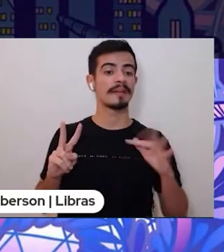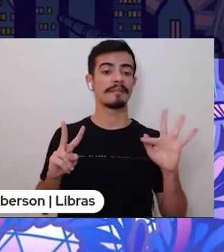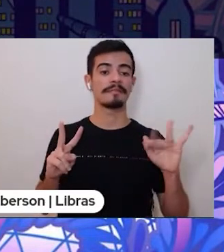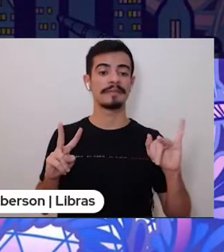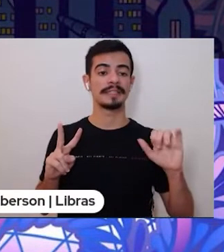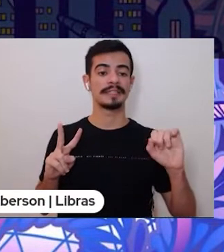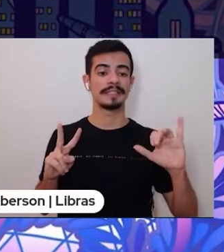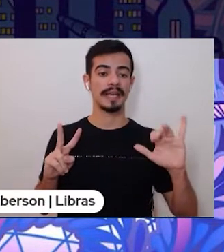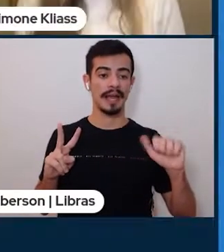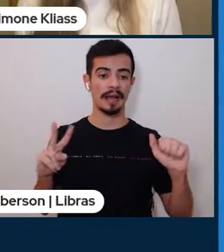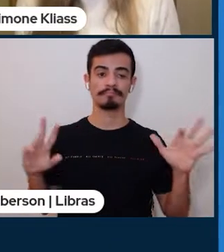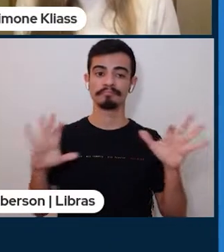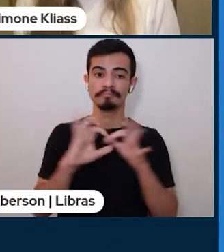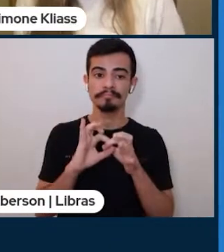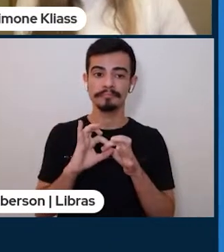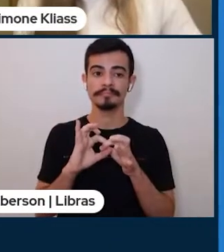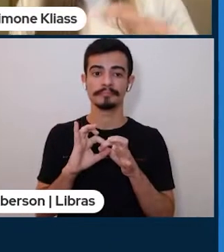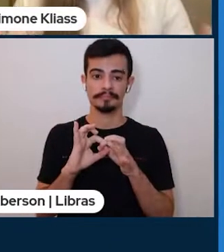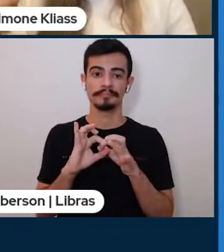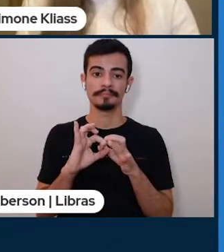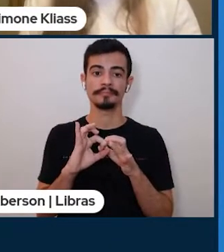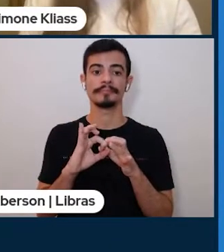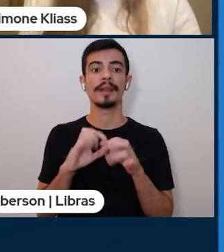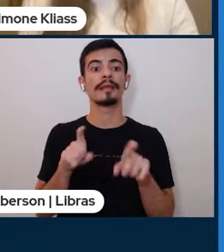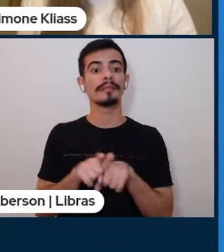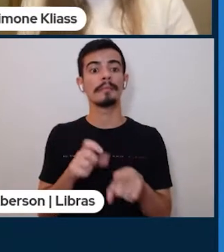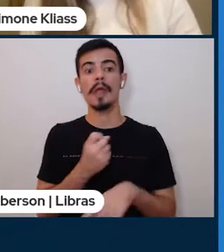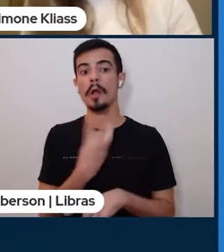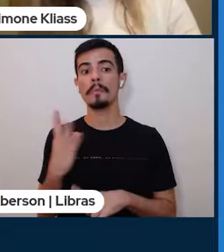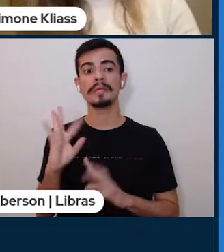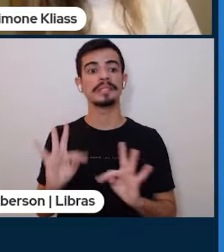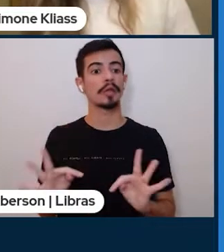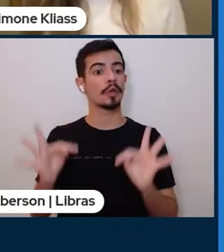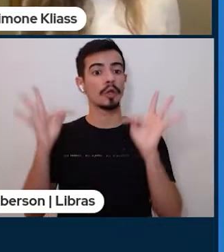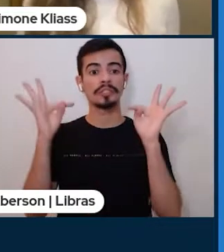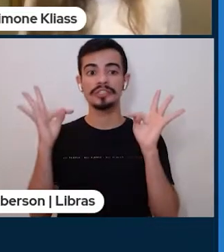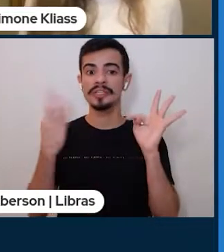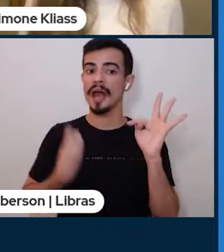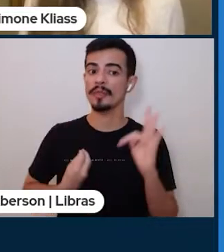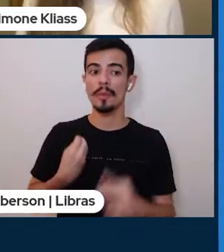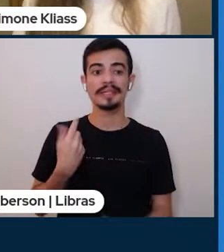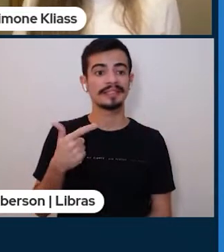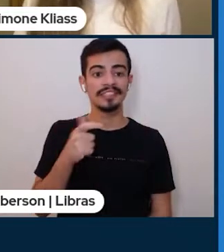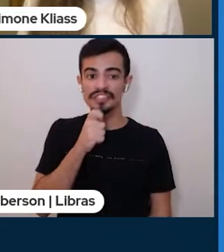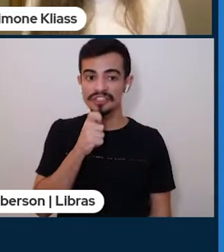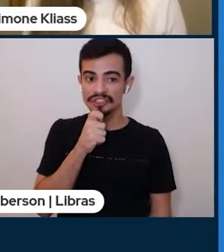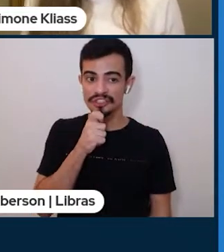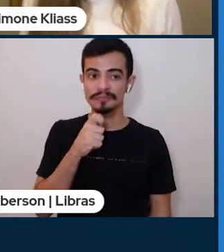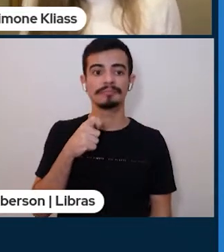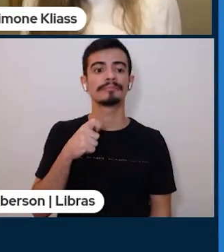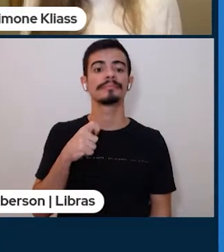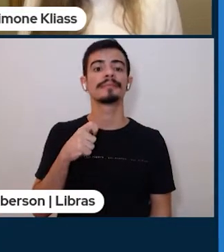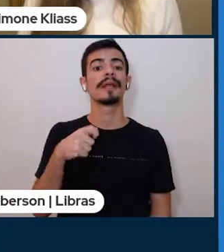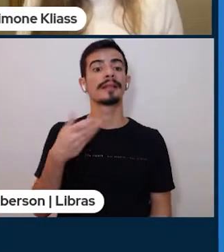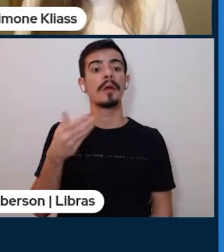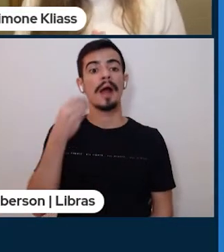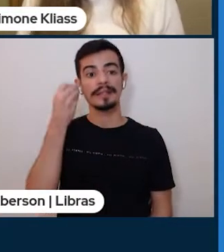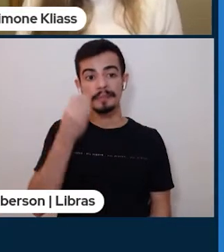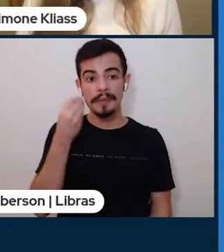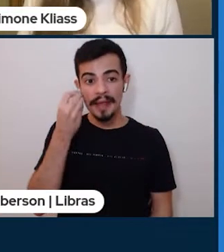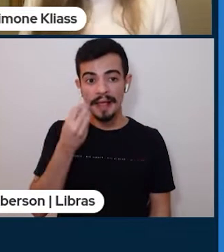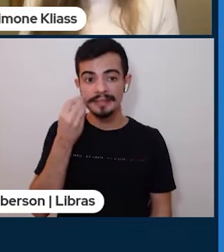meta verso mas o verso seria convergência da vida física e digital e isso pode envolver a RR